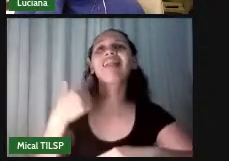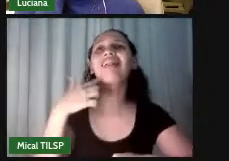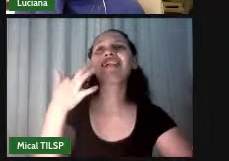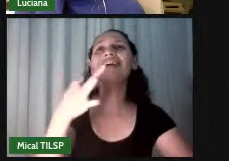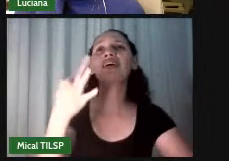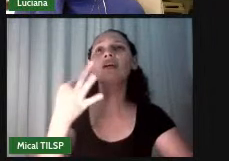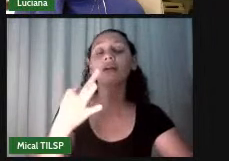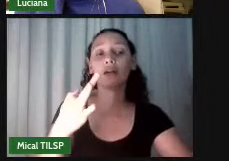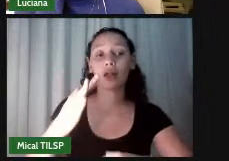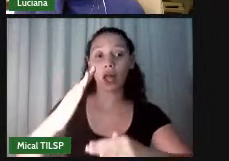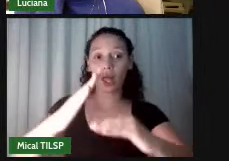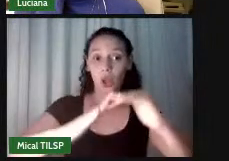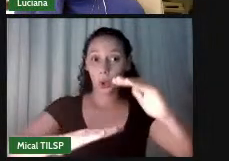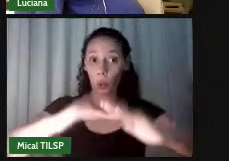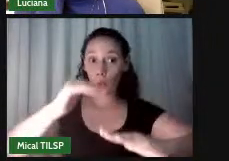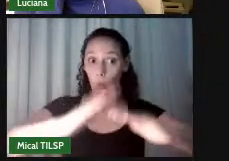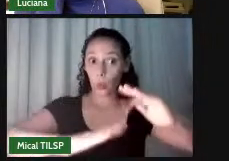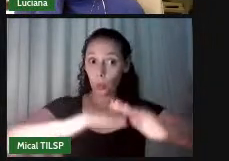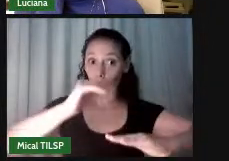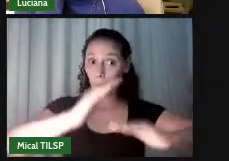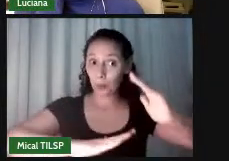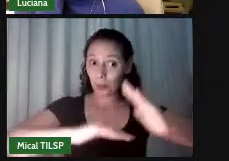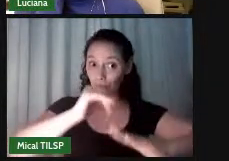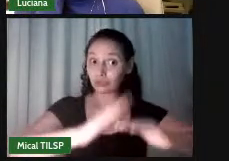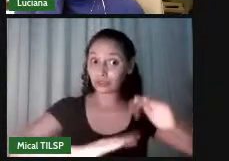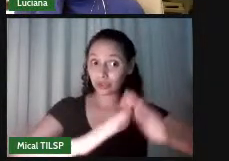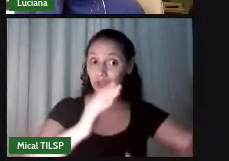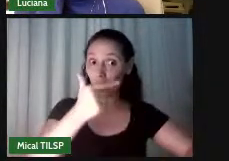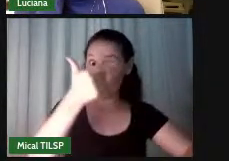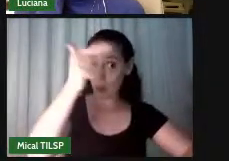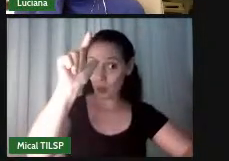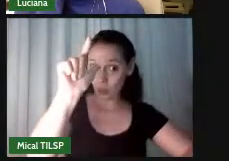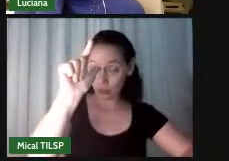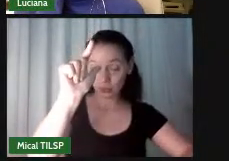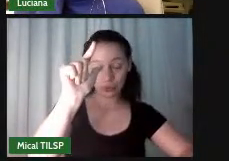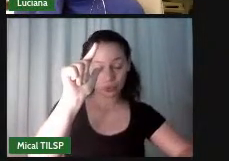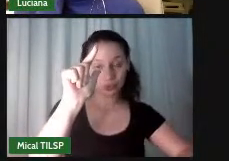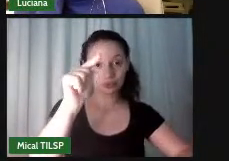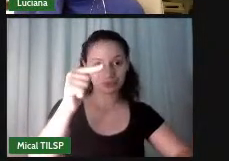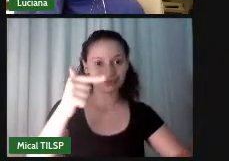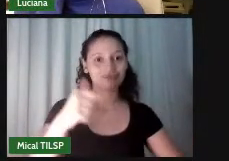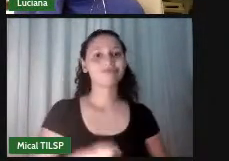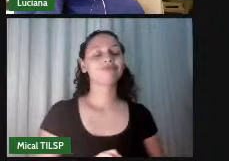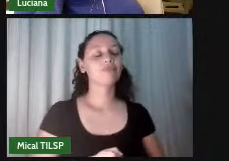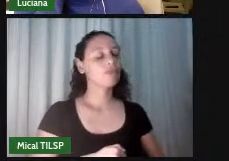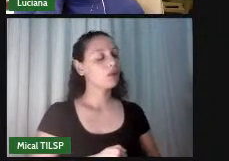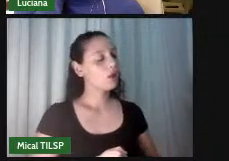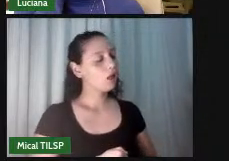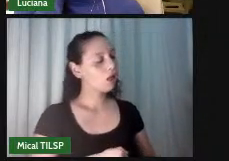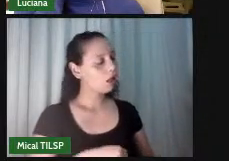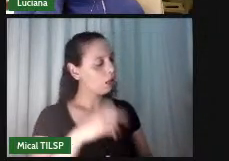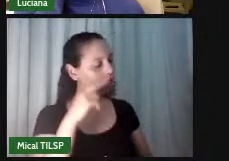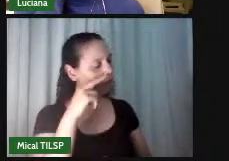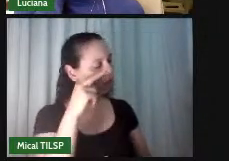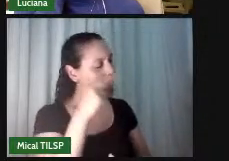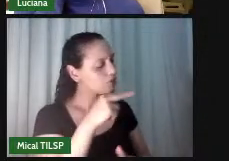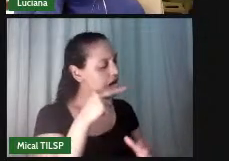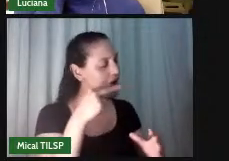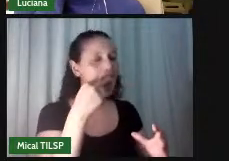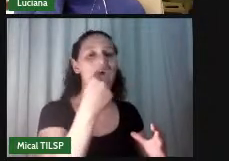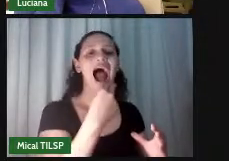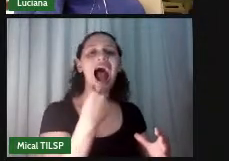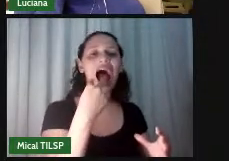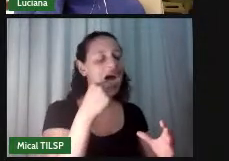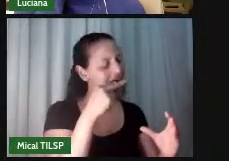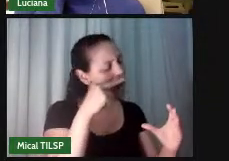isso, visível até mesmo na radiografia pré-operatória do 47, uma lesão perirradicular associada